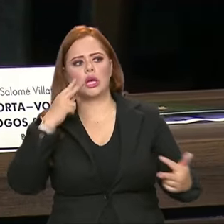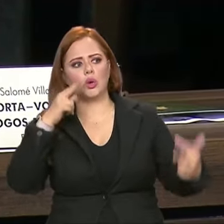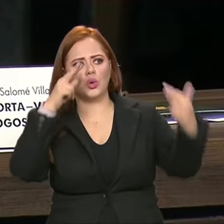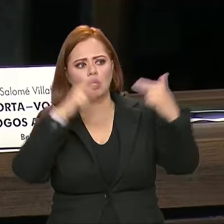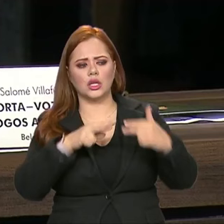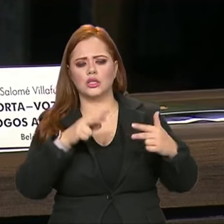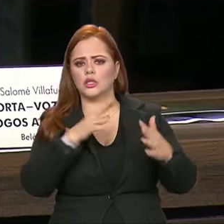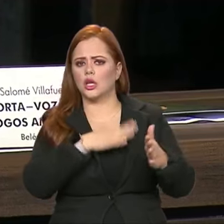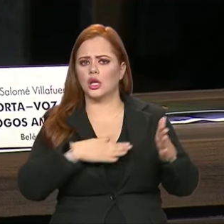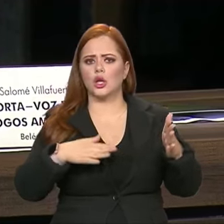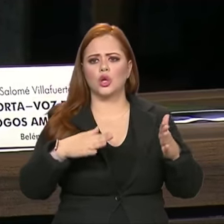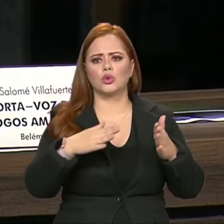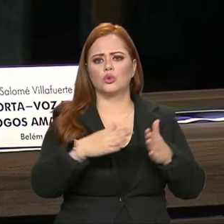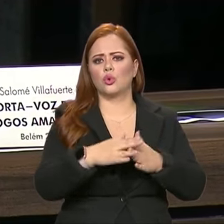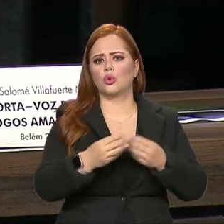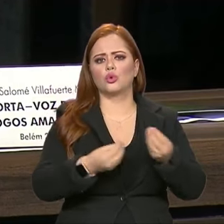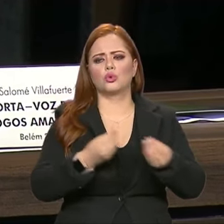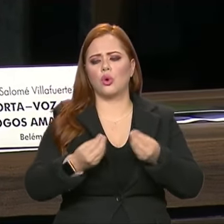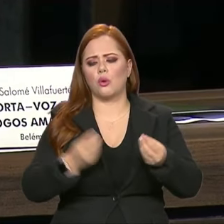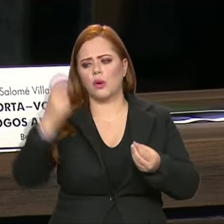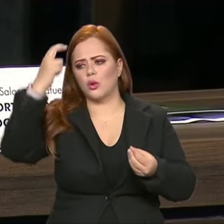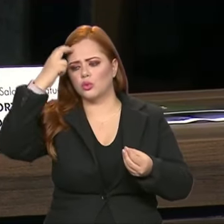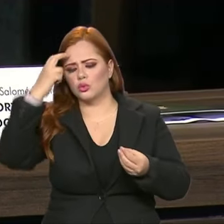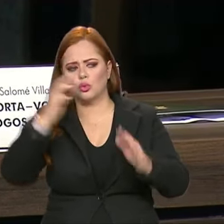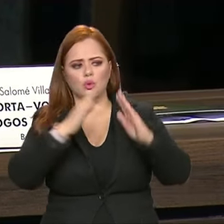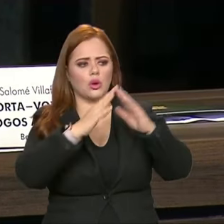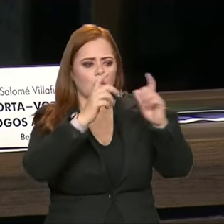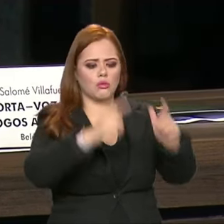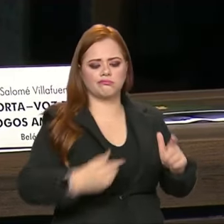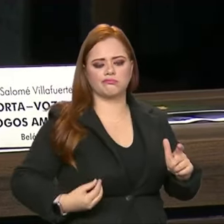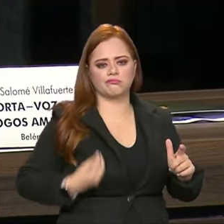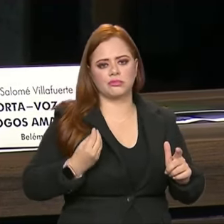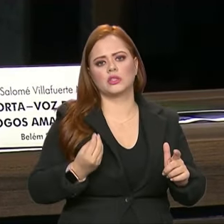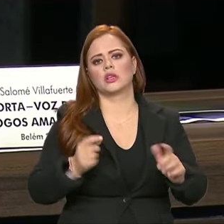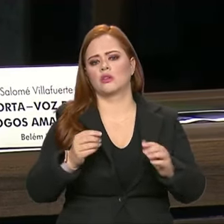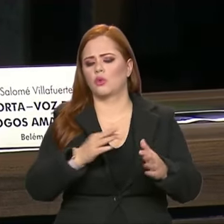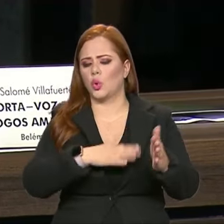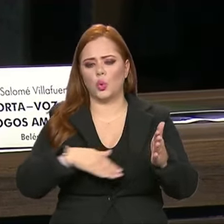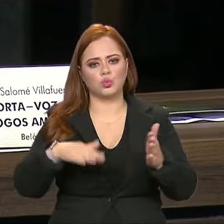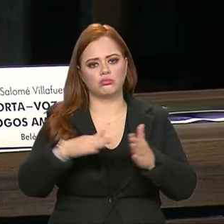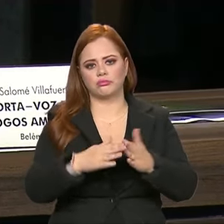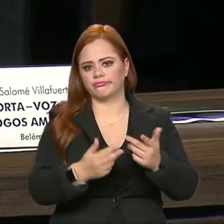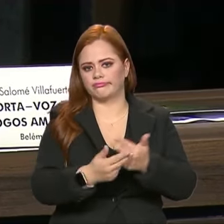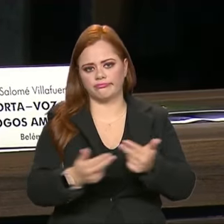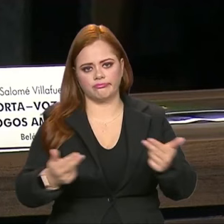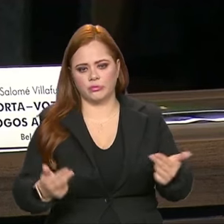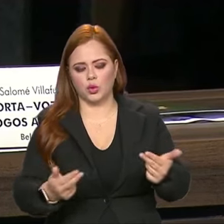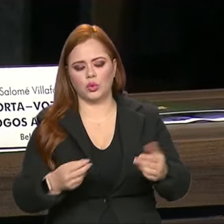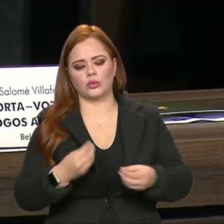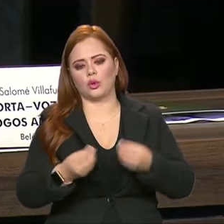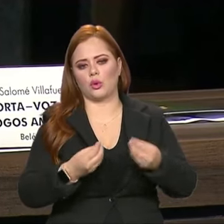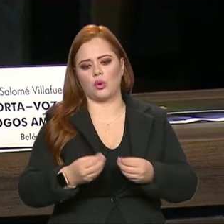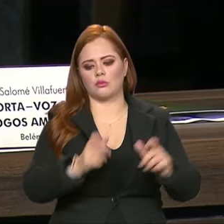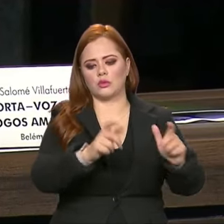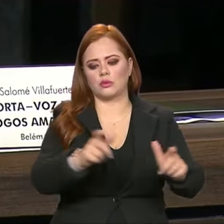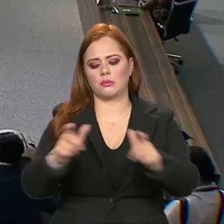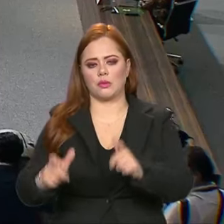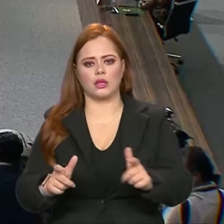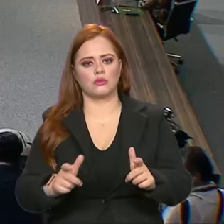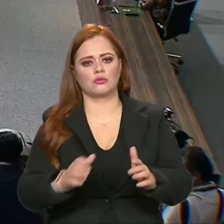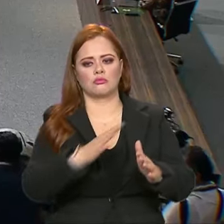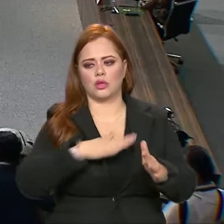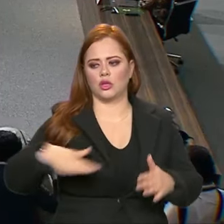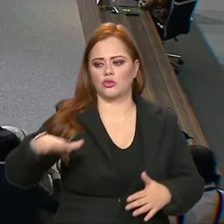comunidades andino-amazônicas. Reivindicar espaços formais de cooperação regional, como a OTCA, o Pacto